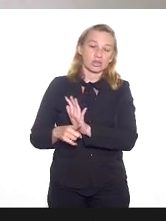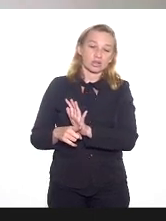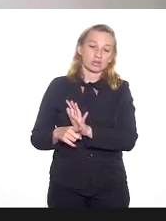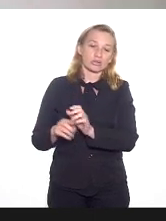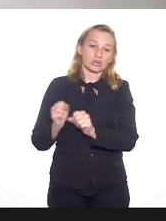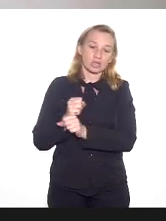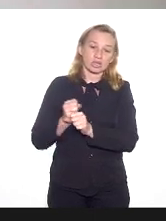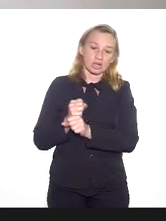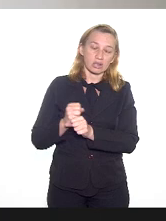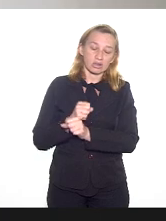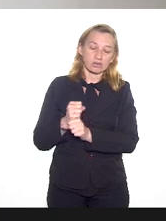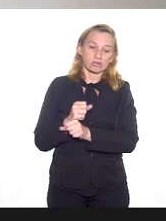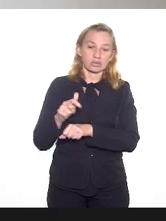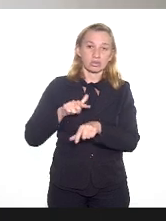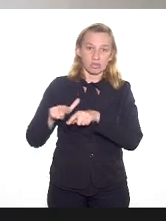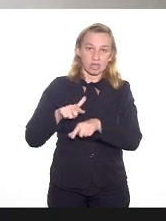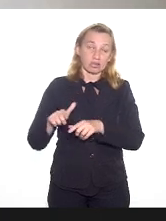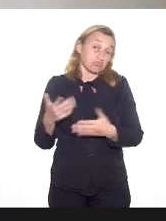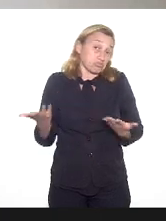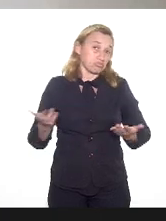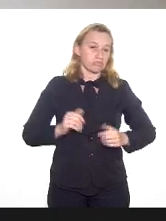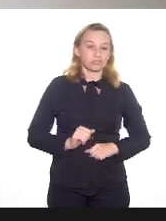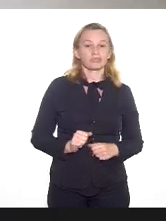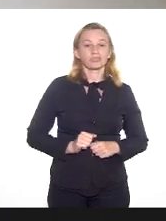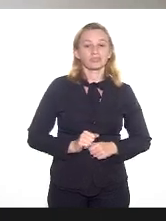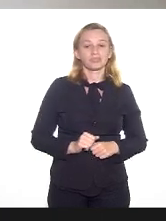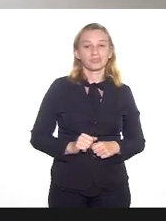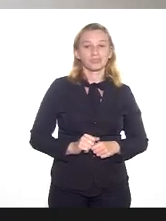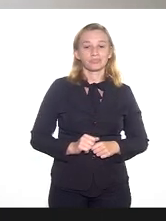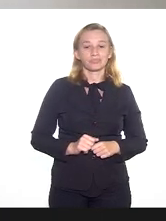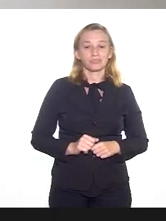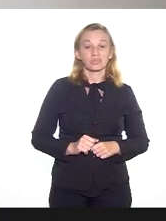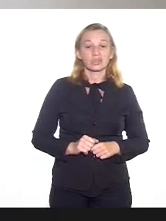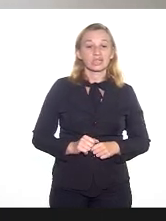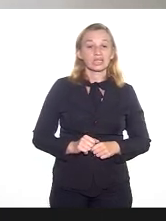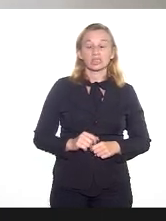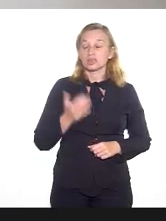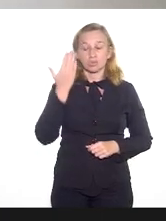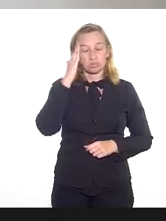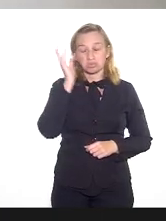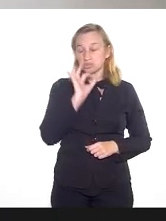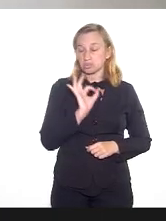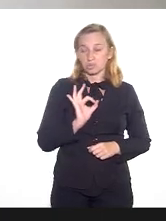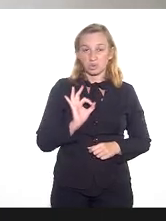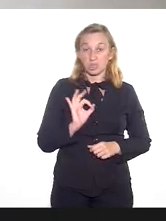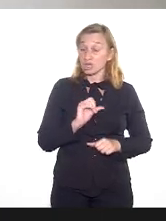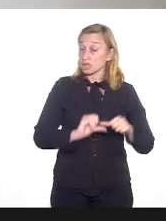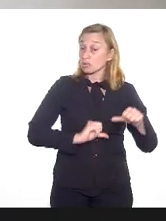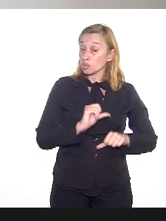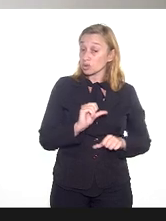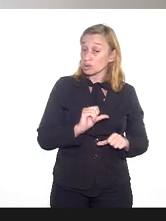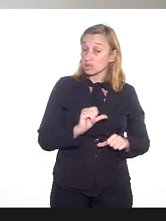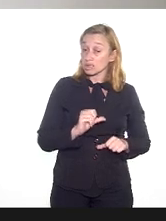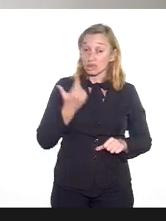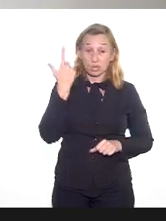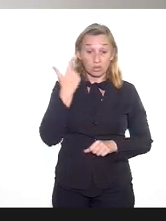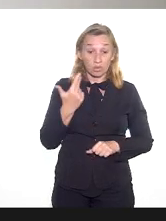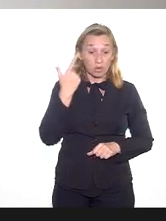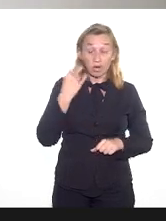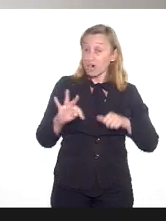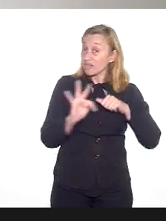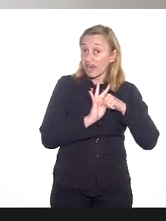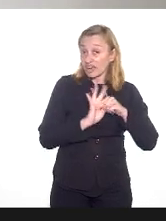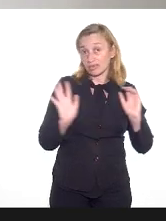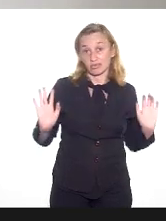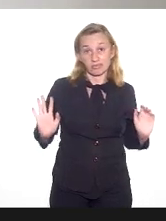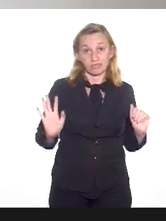atuariais pregressos. Claro, se você não compreende essas mudanças de natureza, são técnicas,